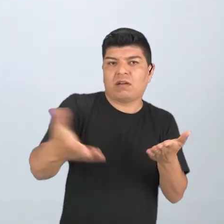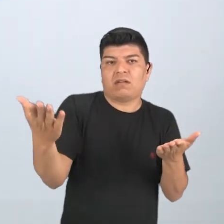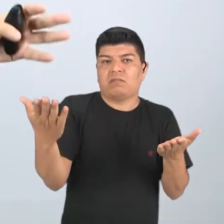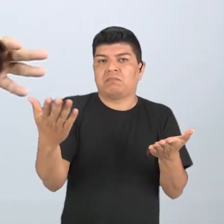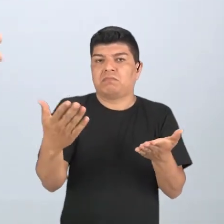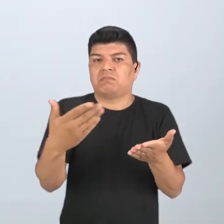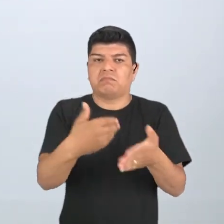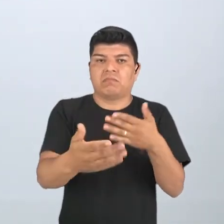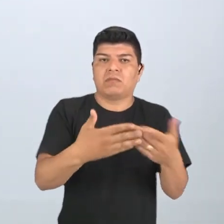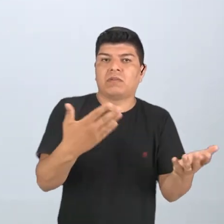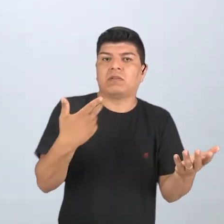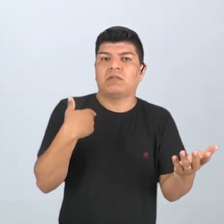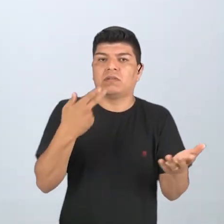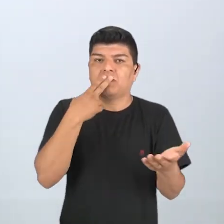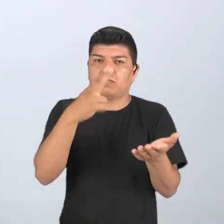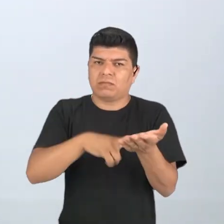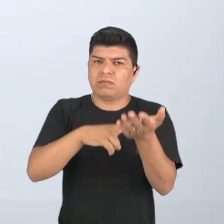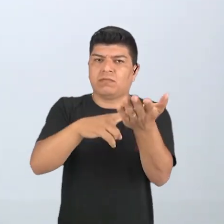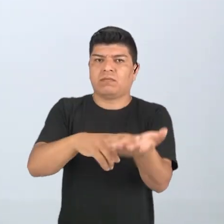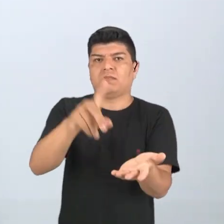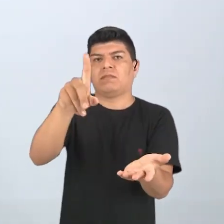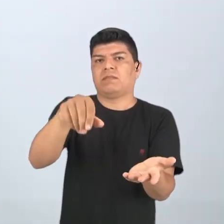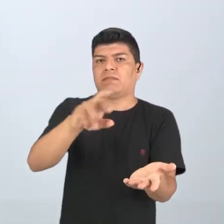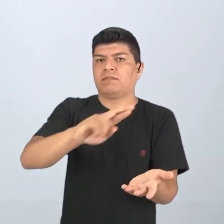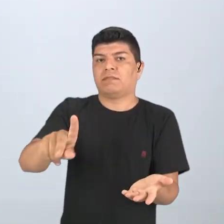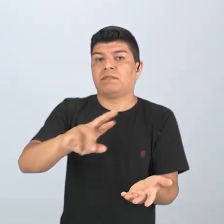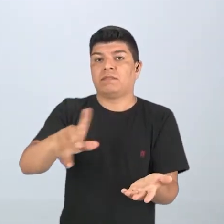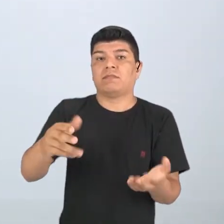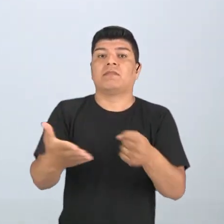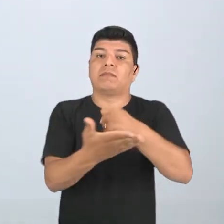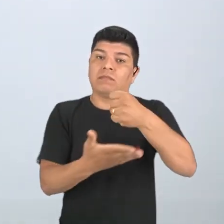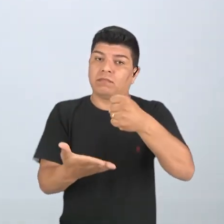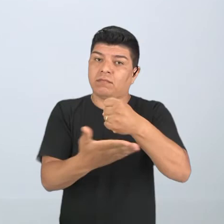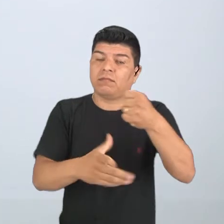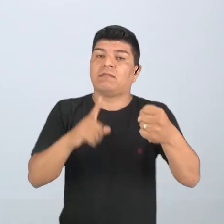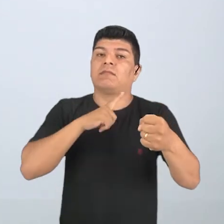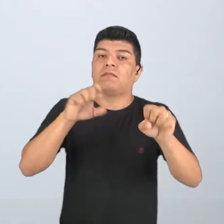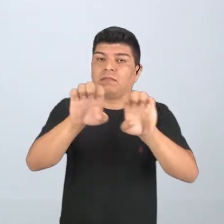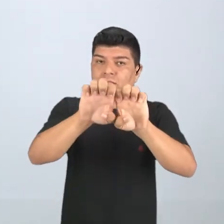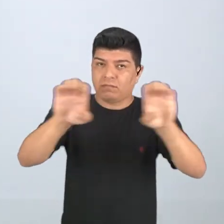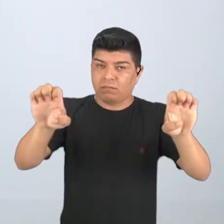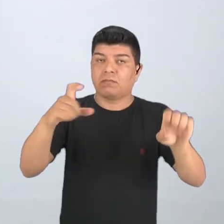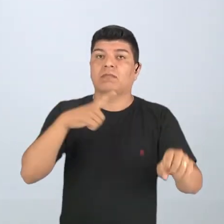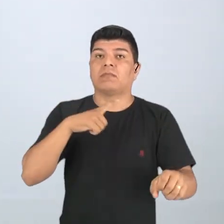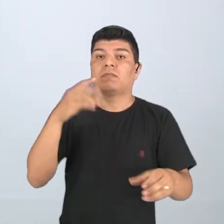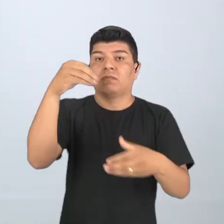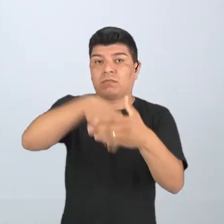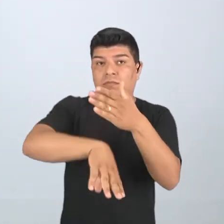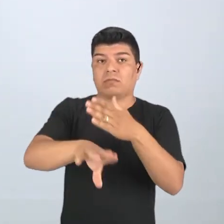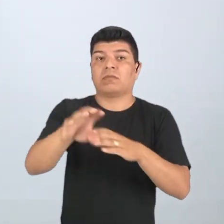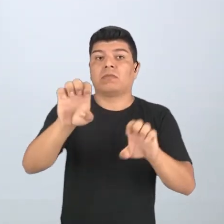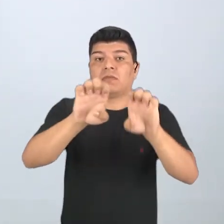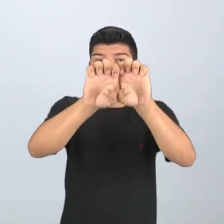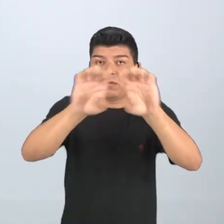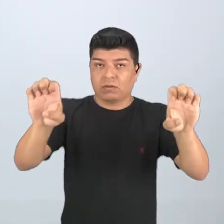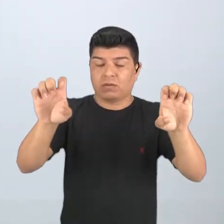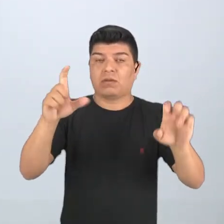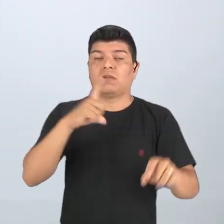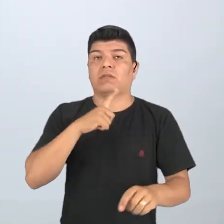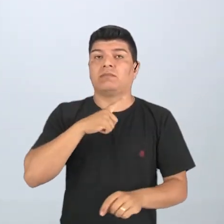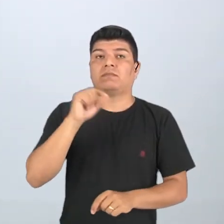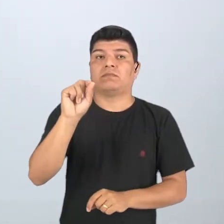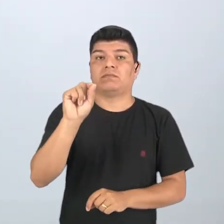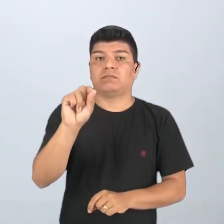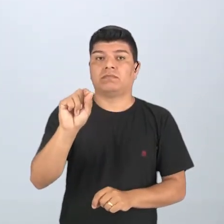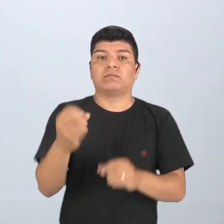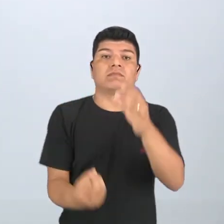nas linhas e falar que é uma carta. Então, o básico, ela tem sim uma estrutura. Aí, dentro daquela estrutura,